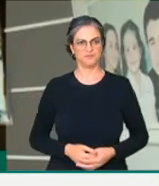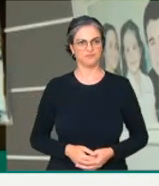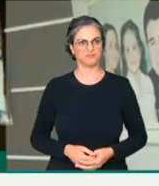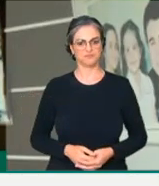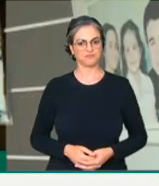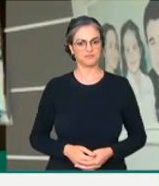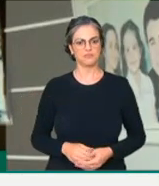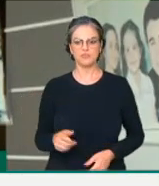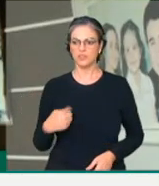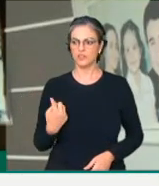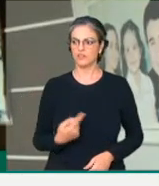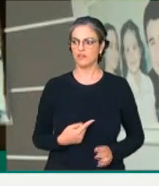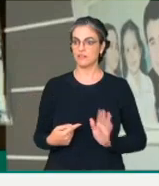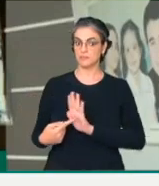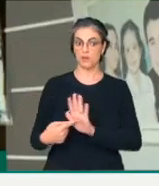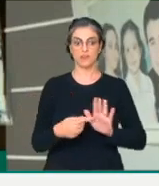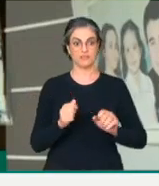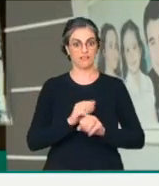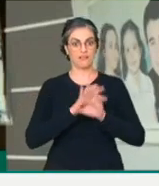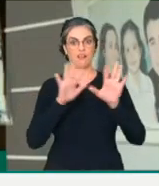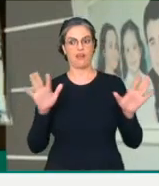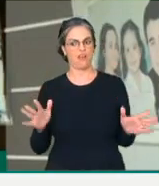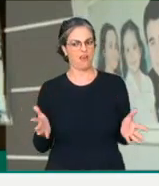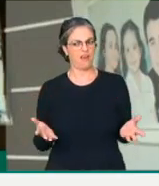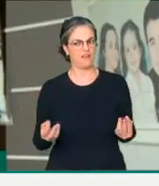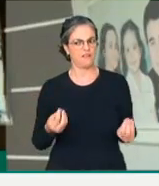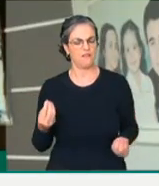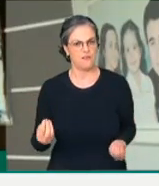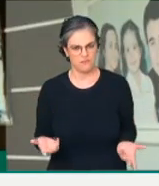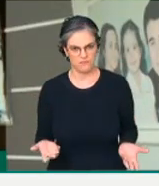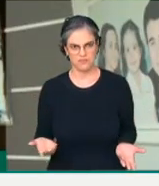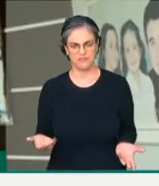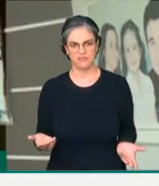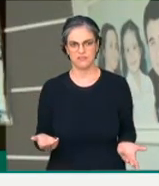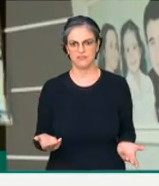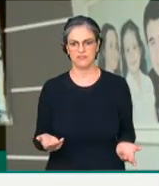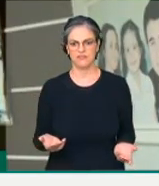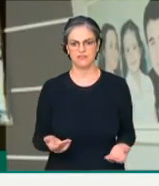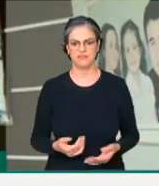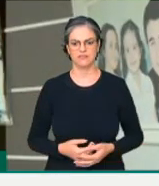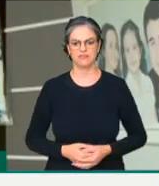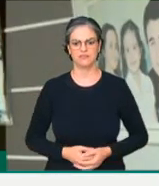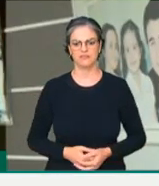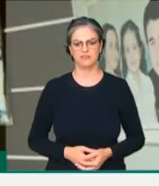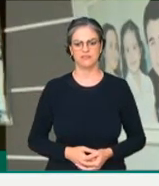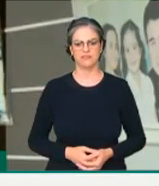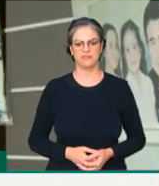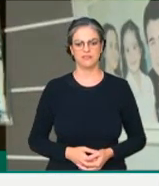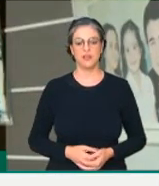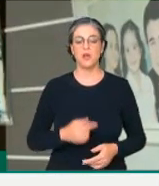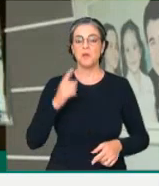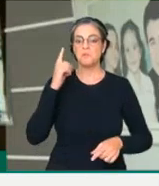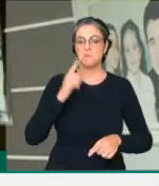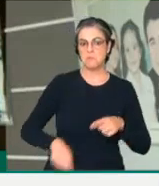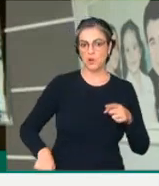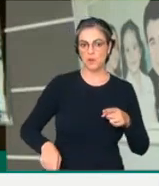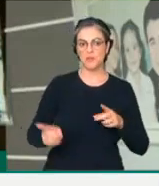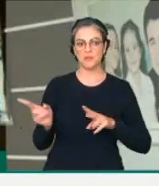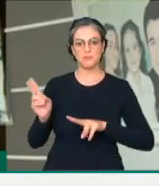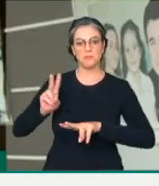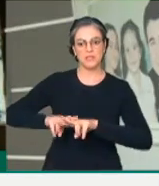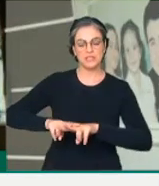ao parlamento qual é o sentido de proibir a prisão em flagrante de